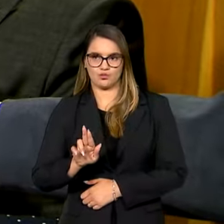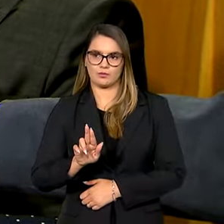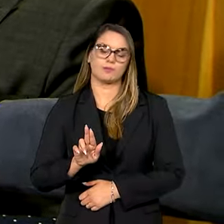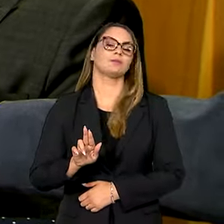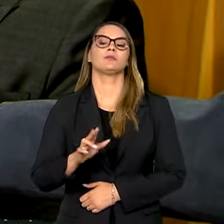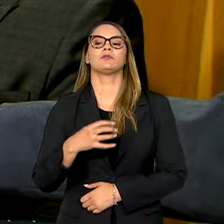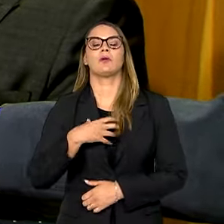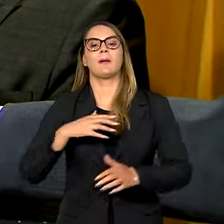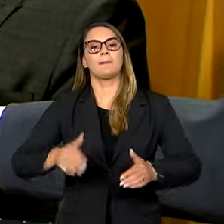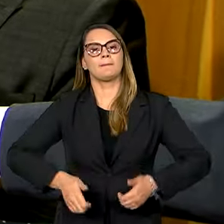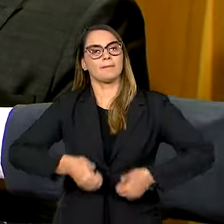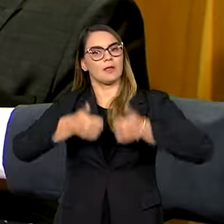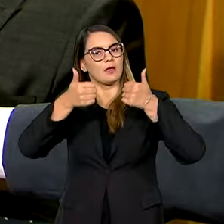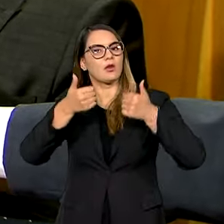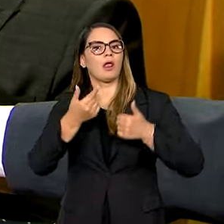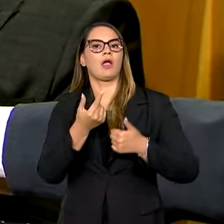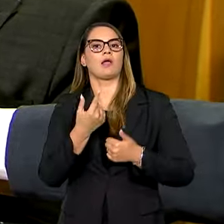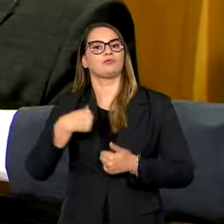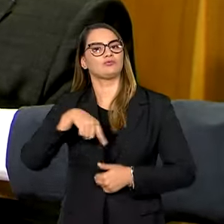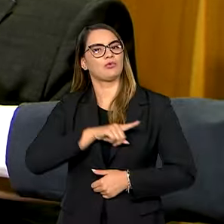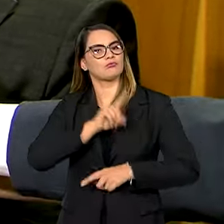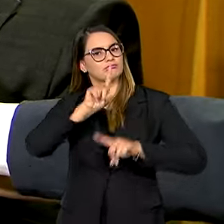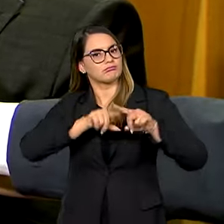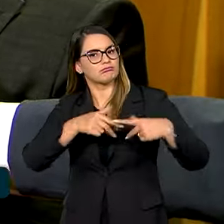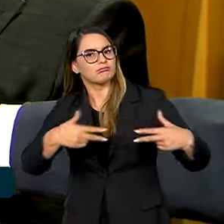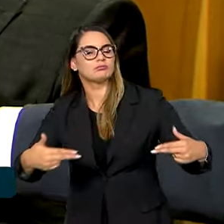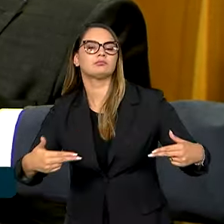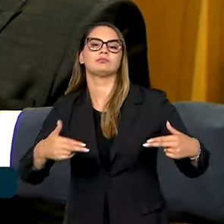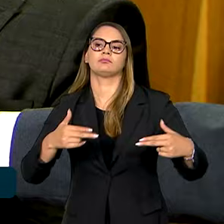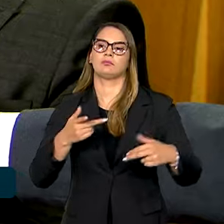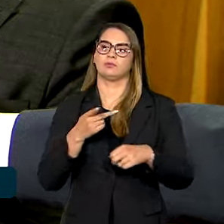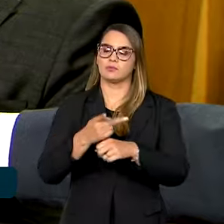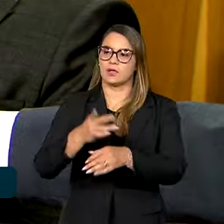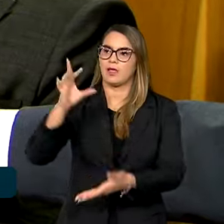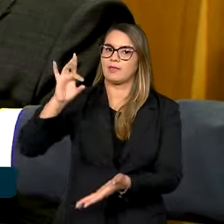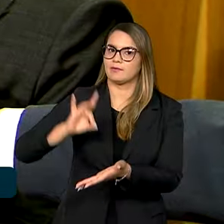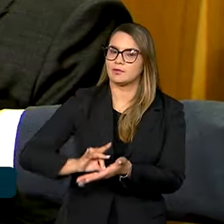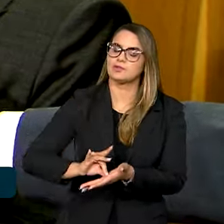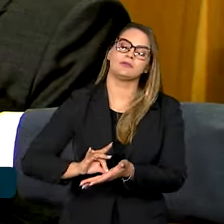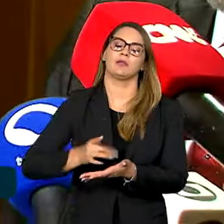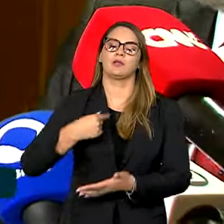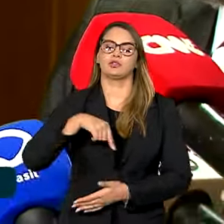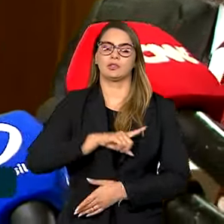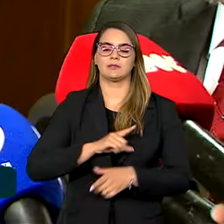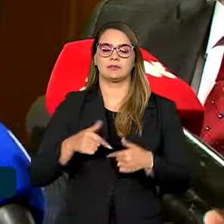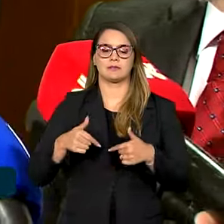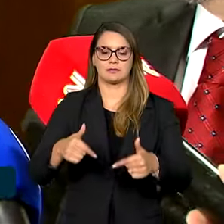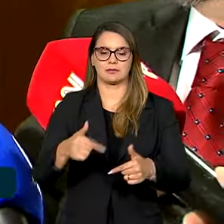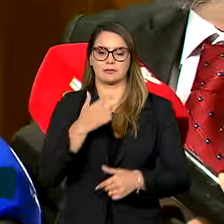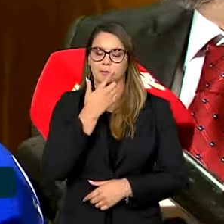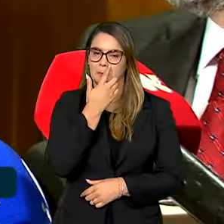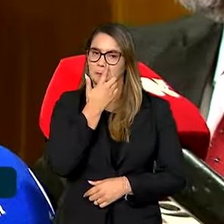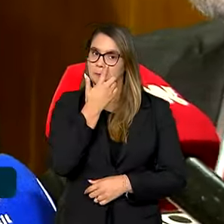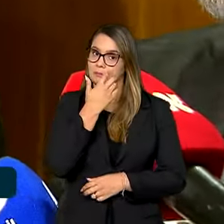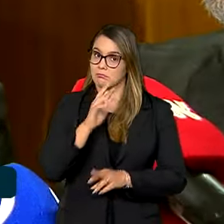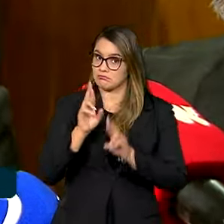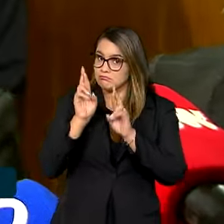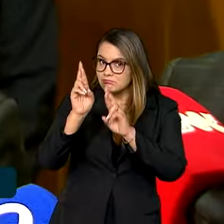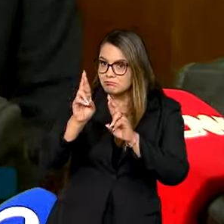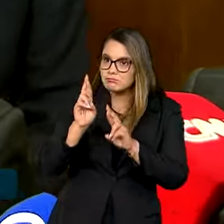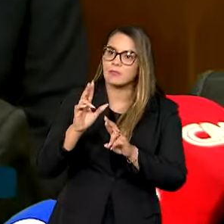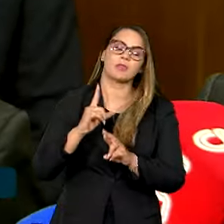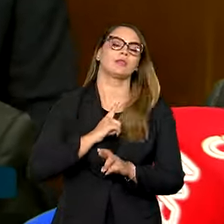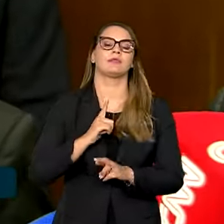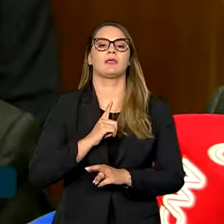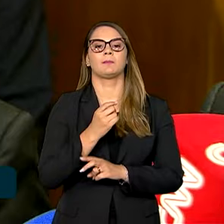a otimizar os nossos recursos e, com isso, buscar uma maior efetividade das nossas ações. A expectativa é que tenhamos não